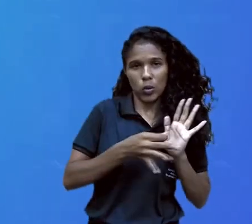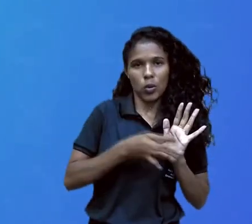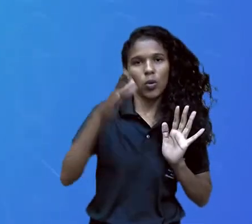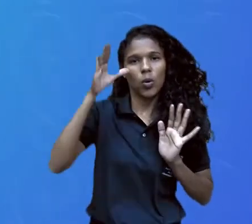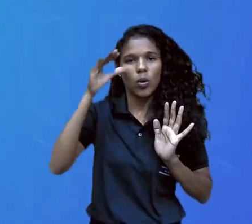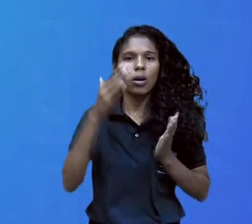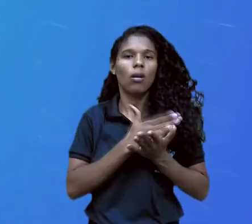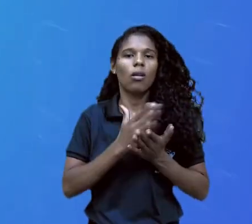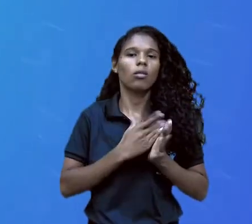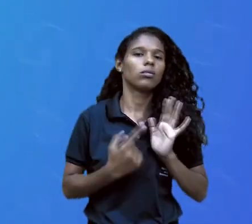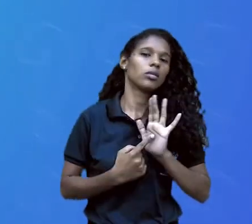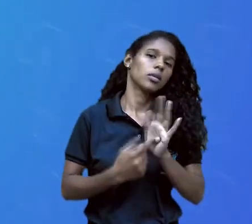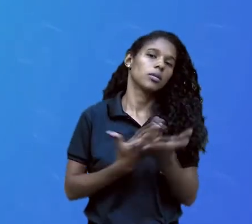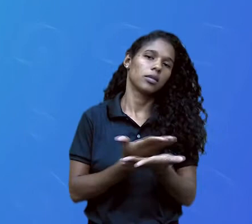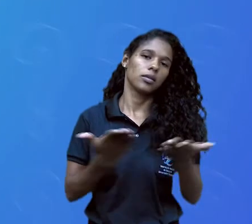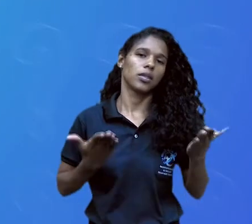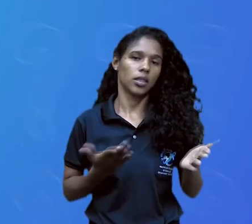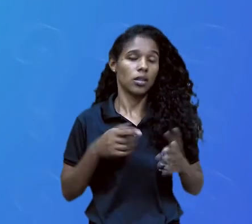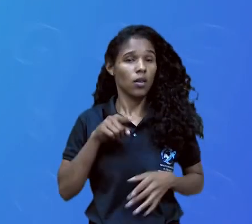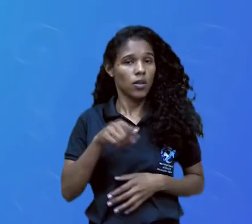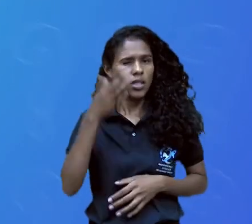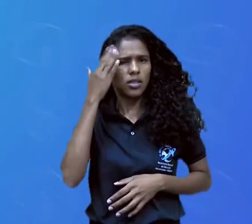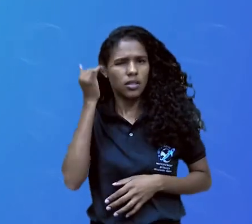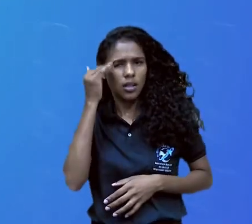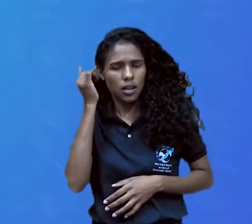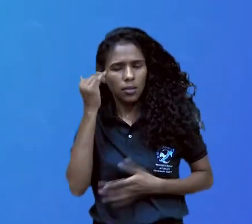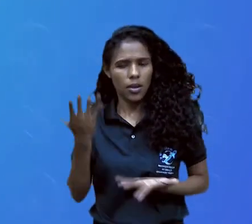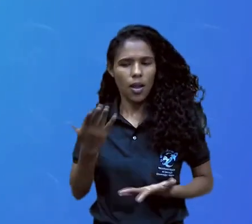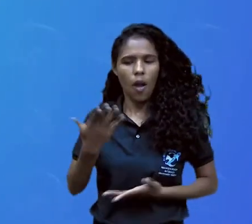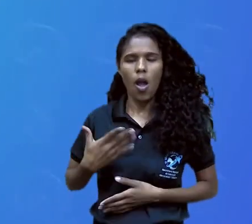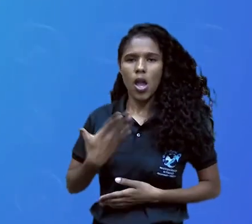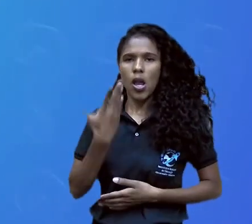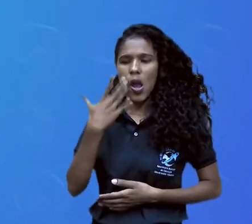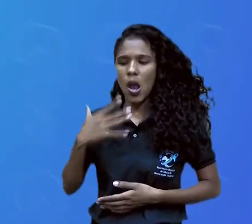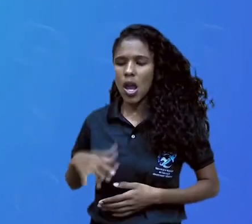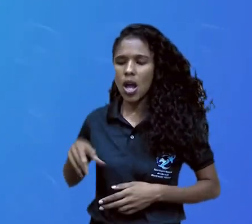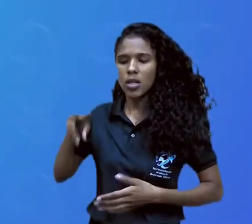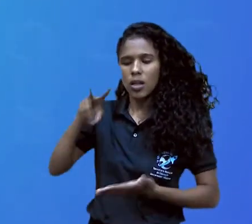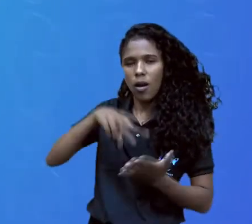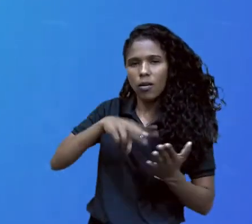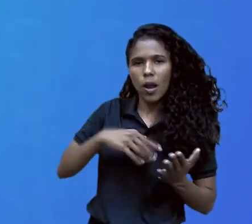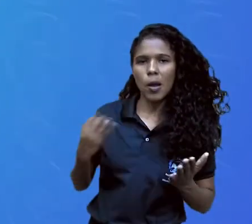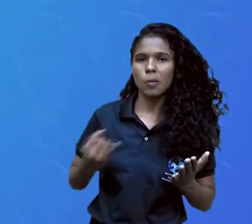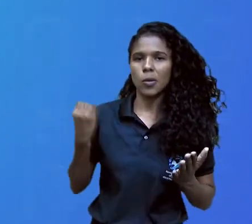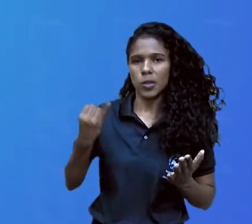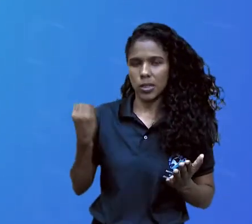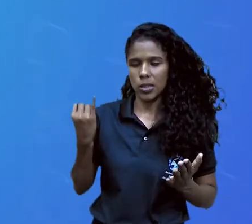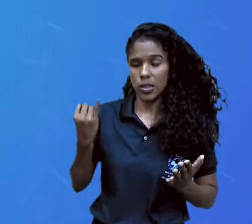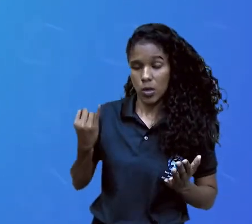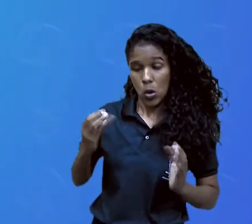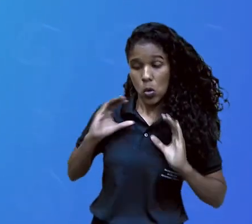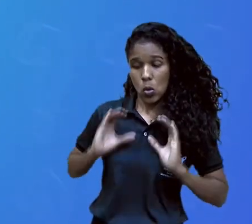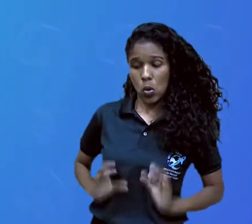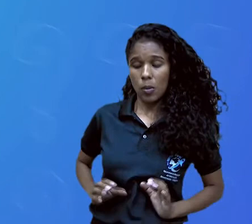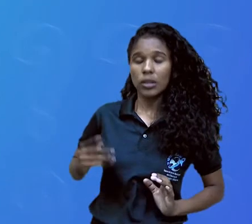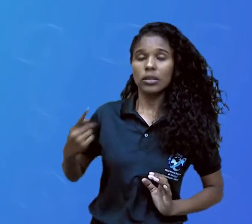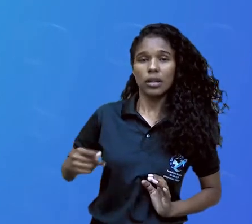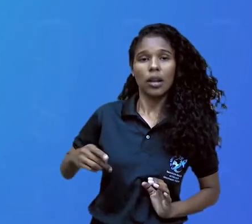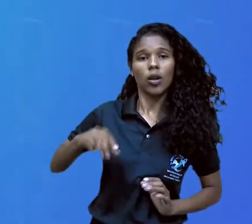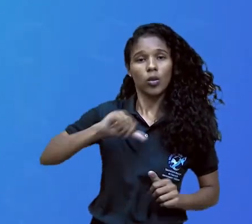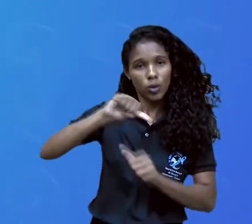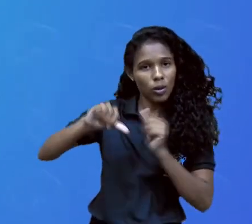curiosidades. Você sabia que criar para o seu filho pode trazer melhorias comportamentais? Isso mesmo, o estudo